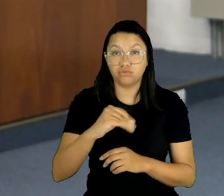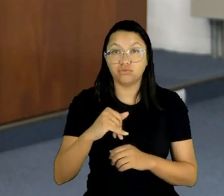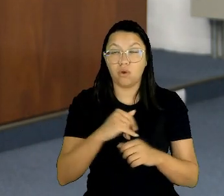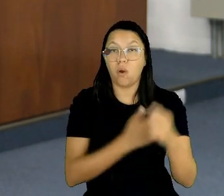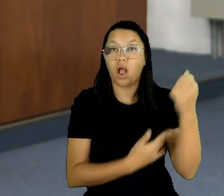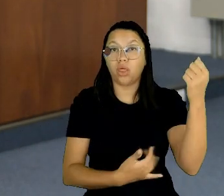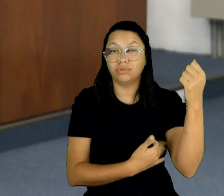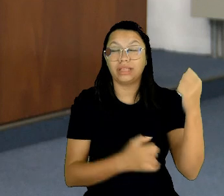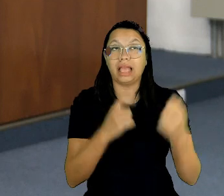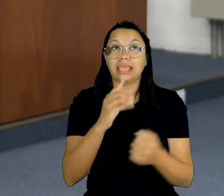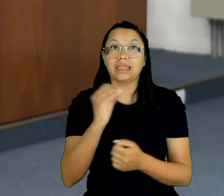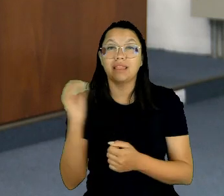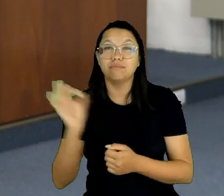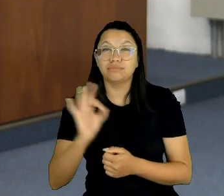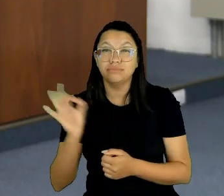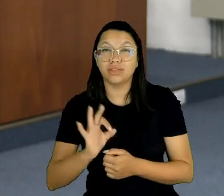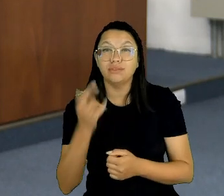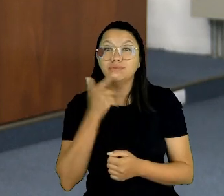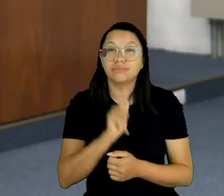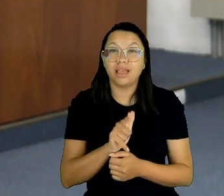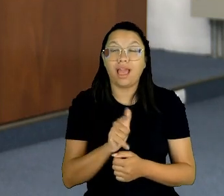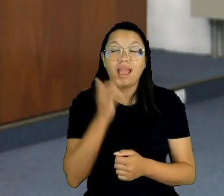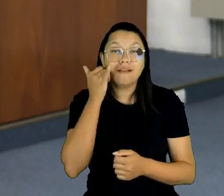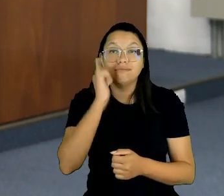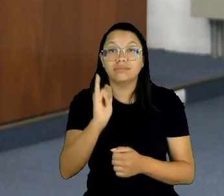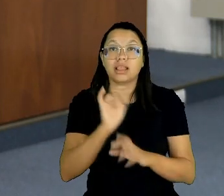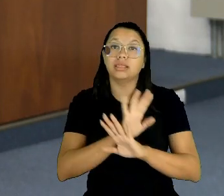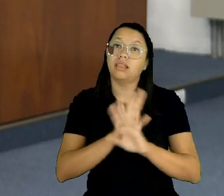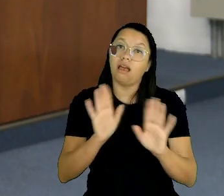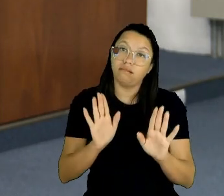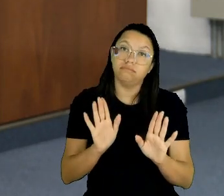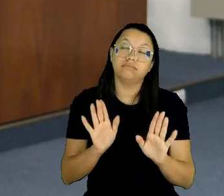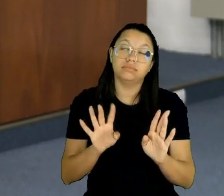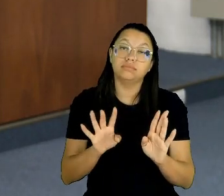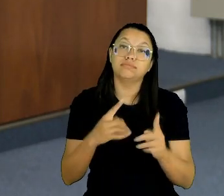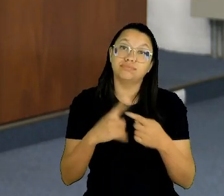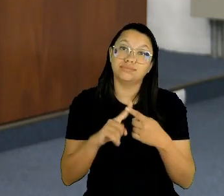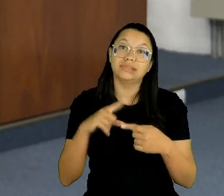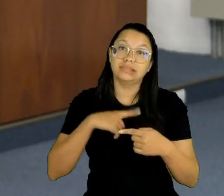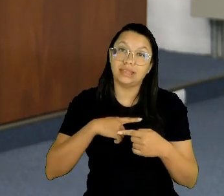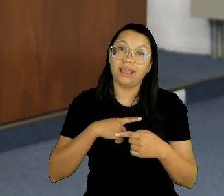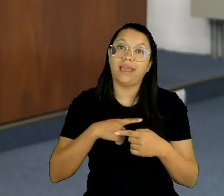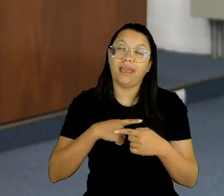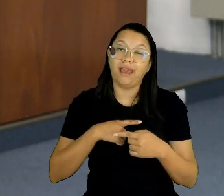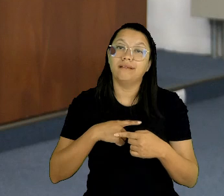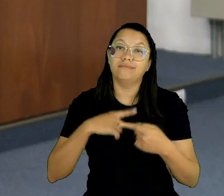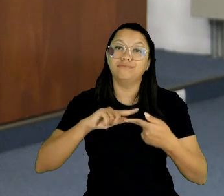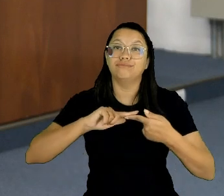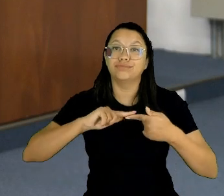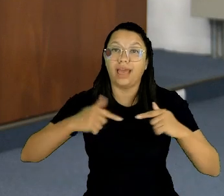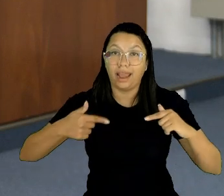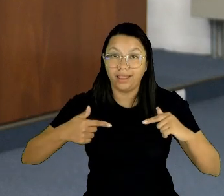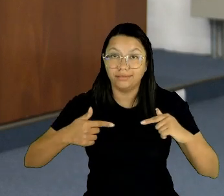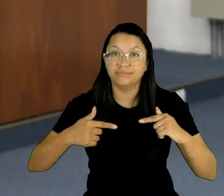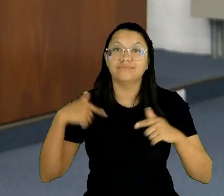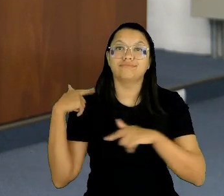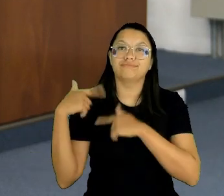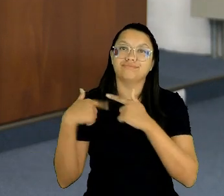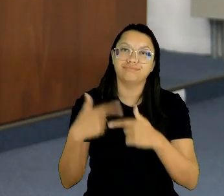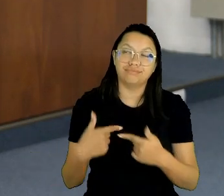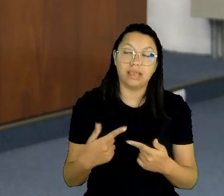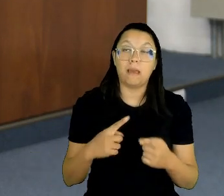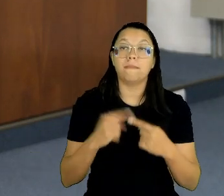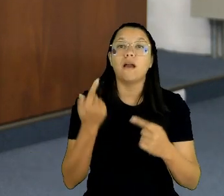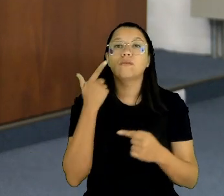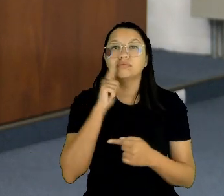que 100% dos casos a gente não vai conseguir prevenir, até porque tem o fator genético também associado,